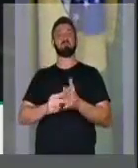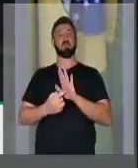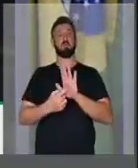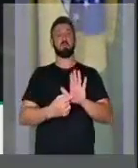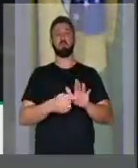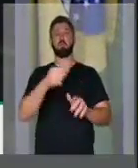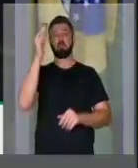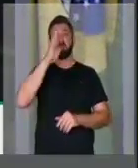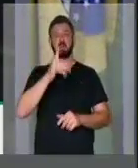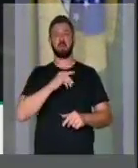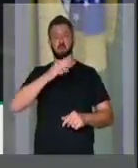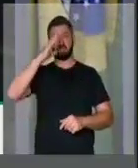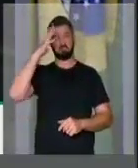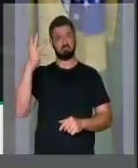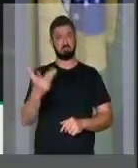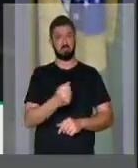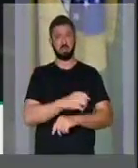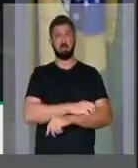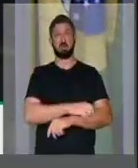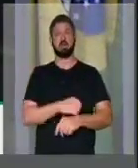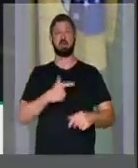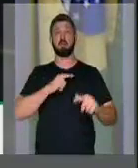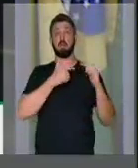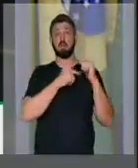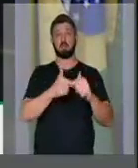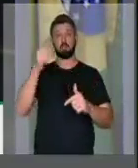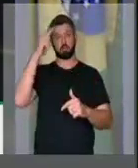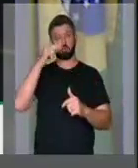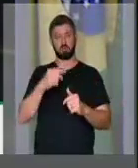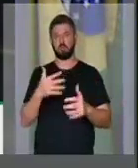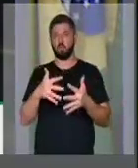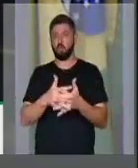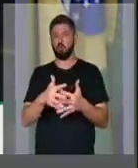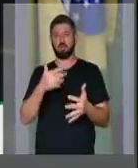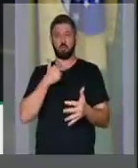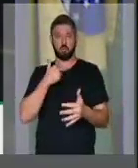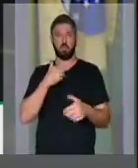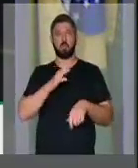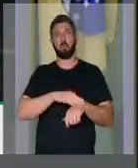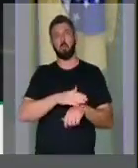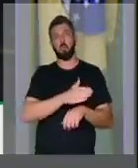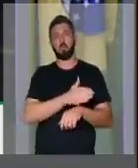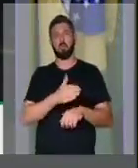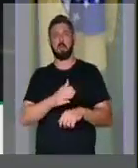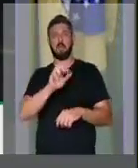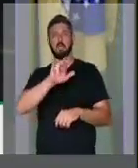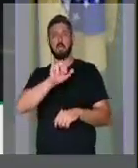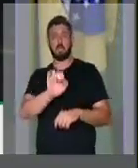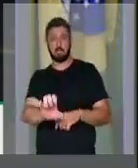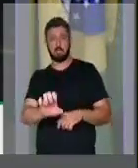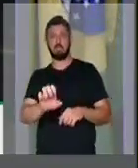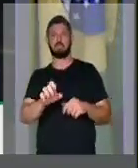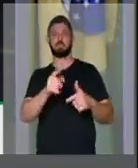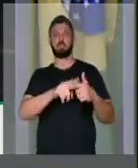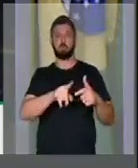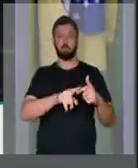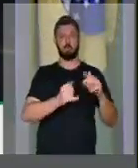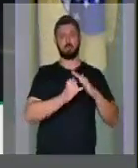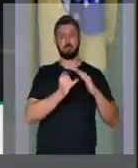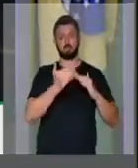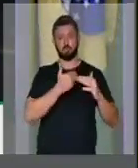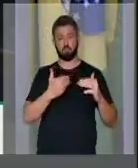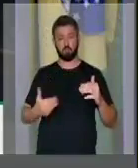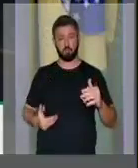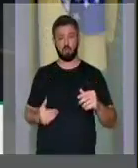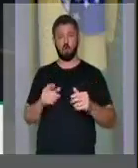exatamente a sua tradição histórica. Não podemos confundir eventuais momentos de crise das instituições públicas brasileiras